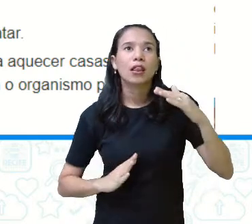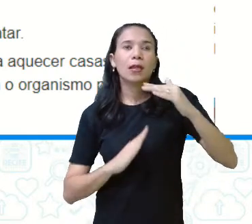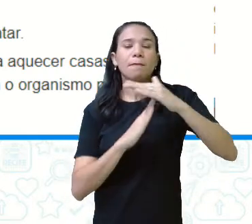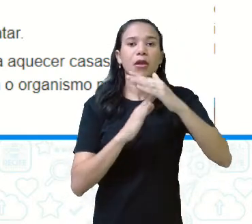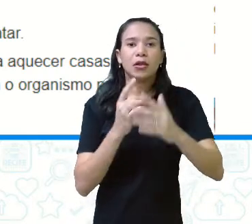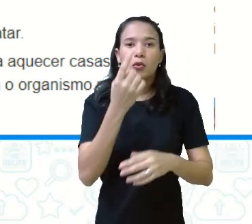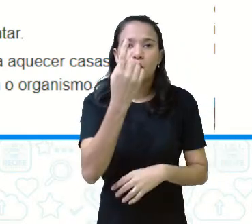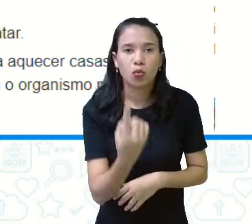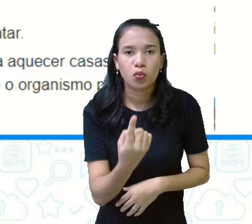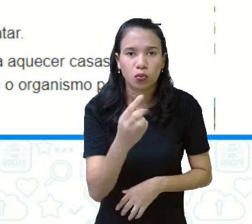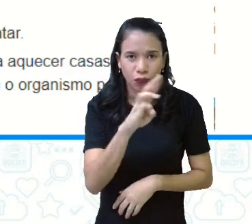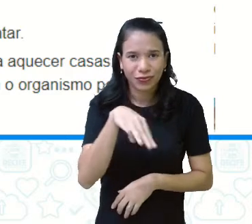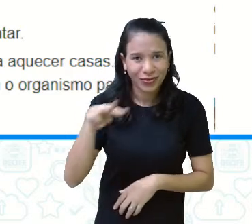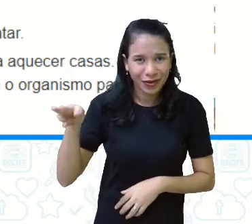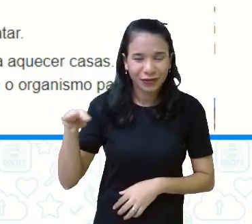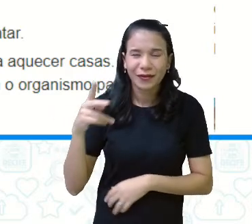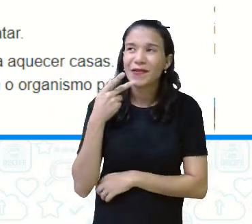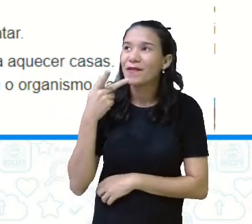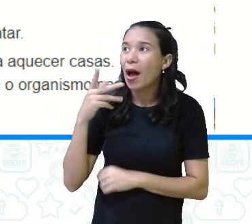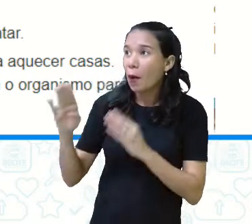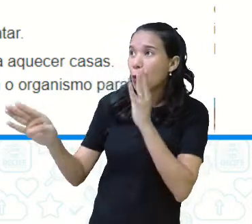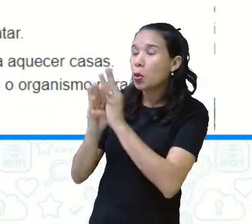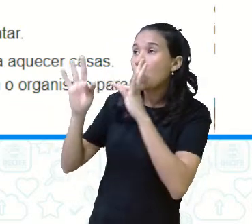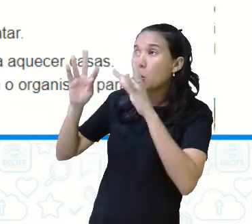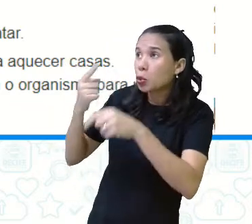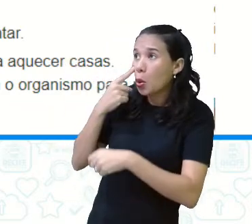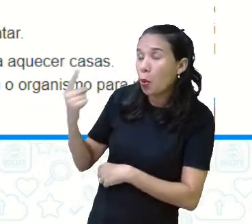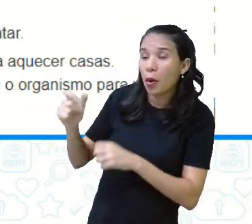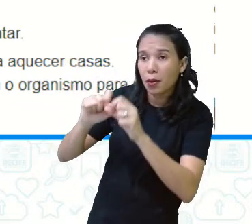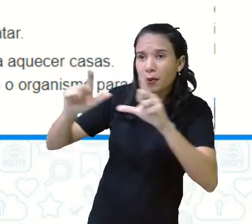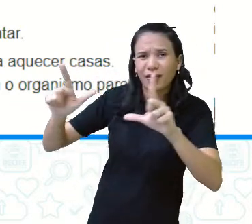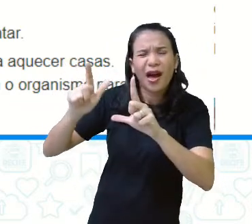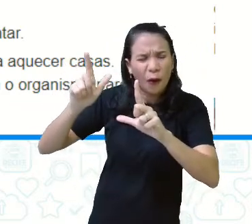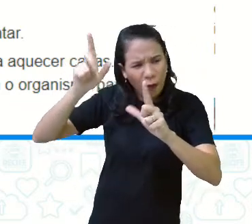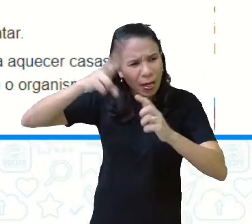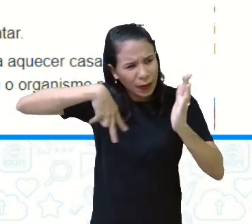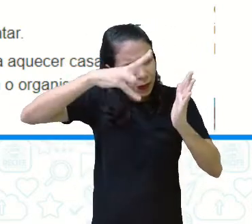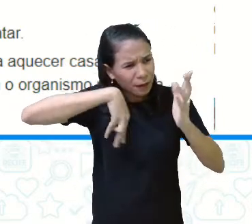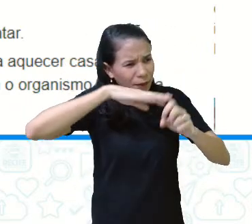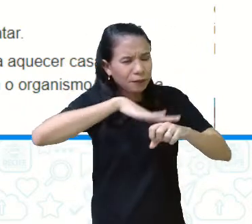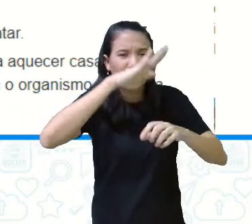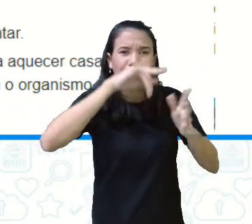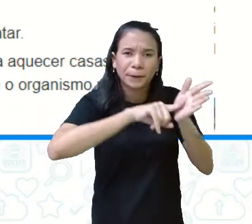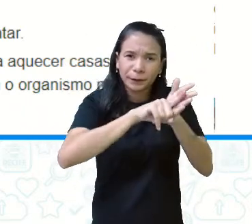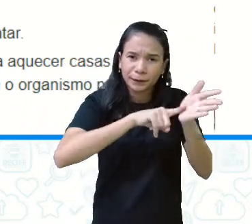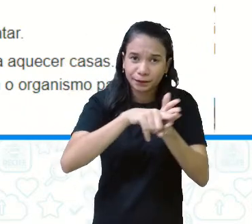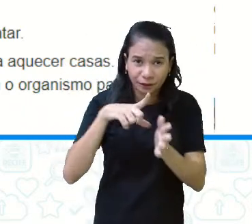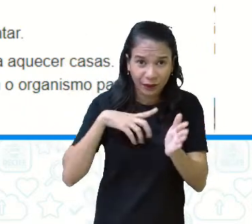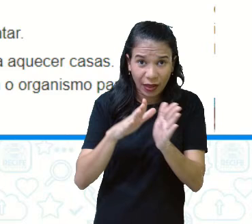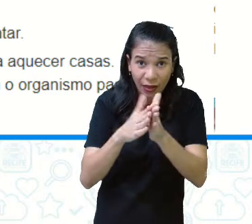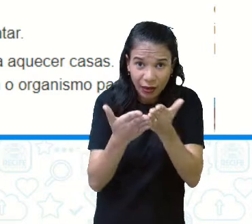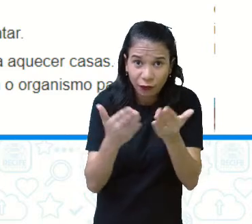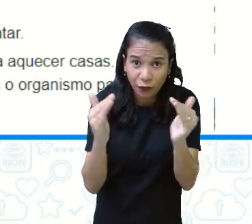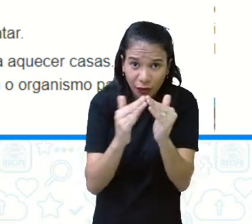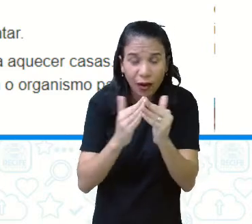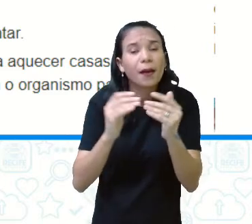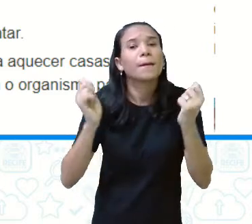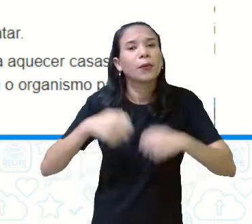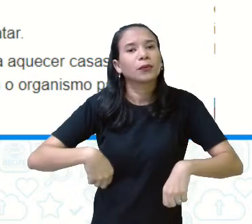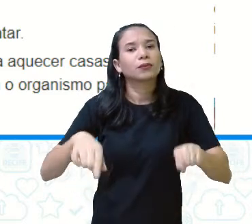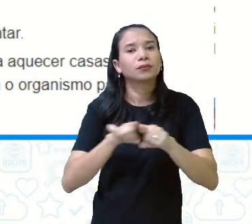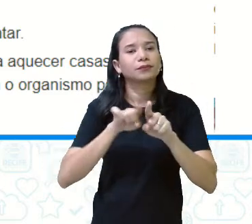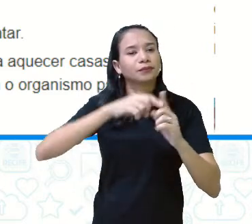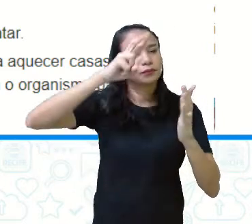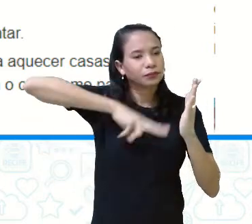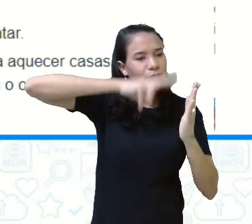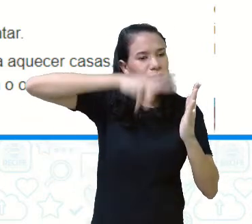um único site, tá? Ah, eu achei tudo nessa página. Leia várias, pesquise. Se tiver livros em casa, é bom ter o hábito também de